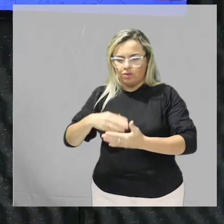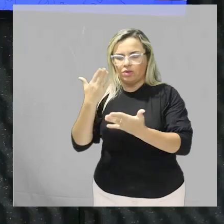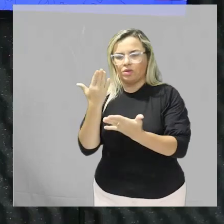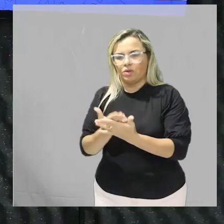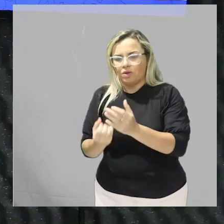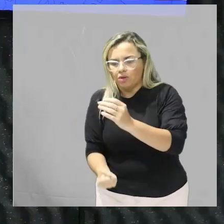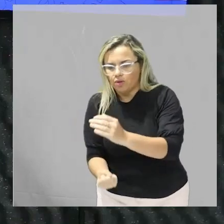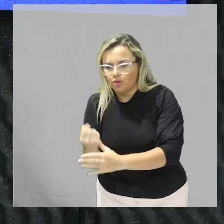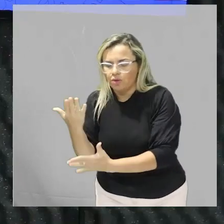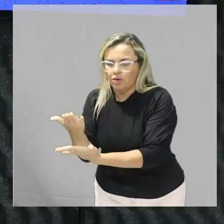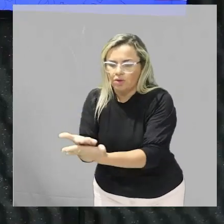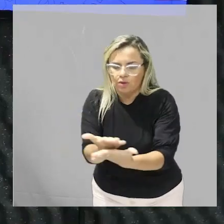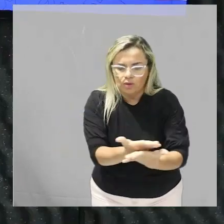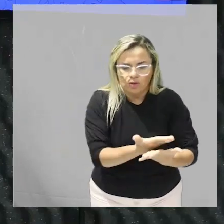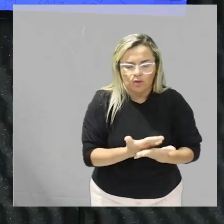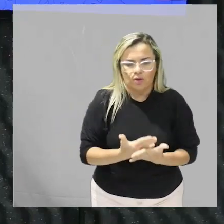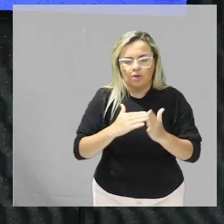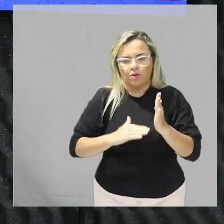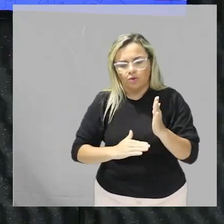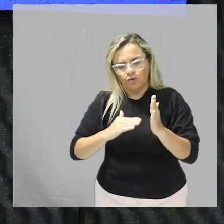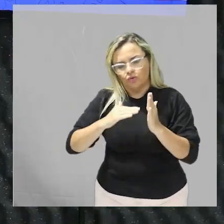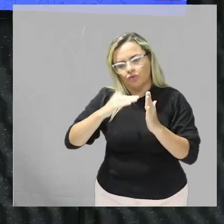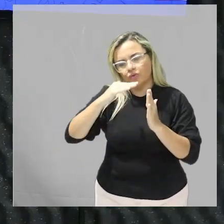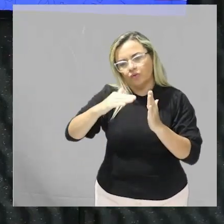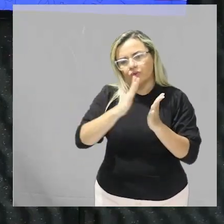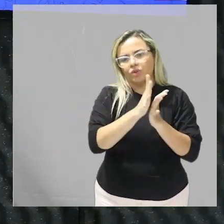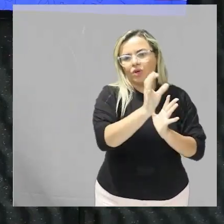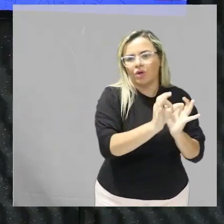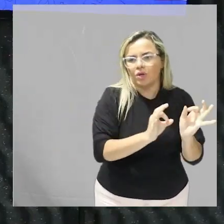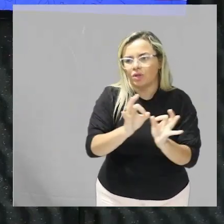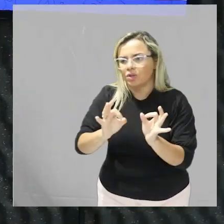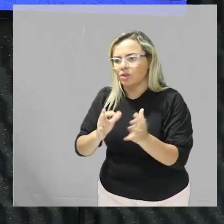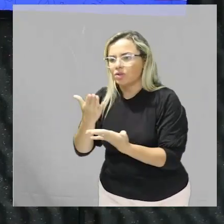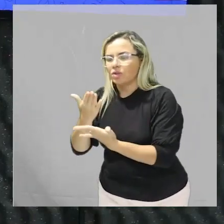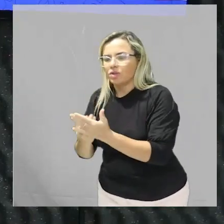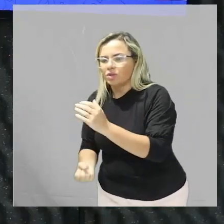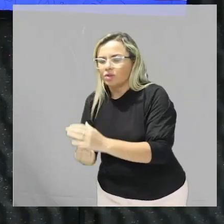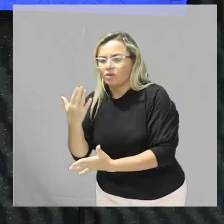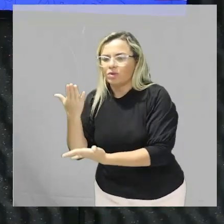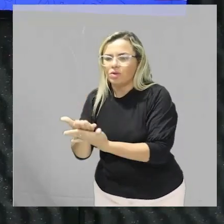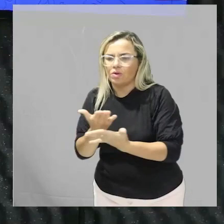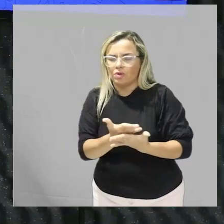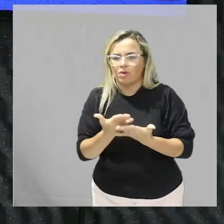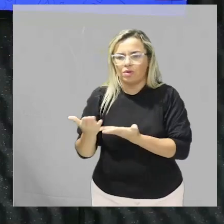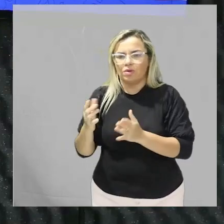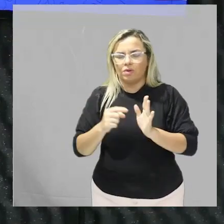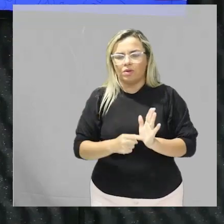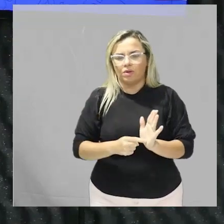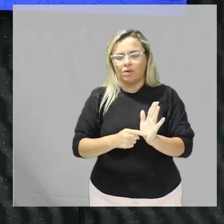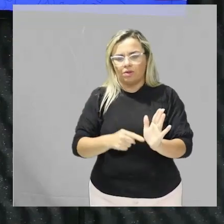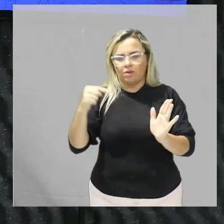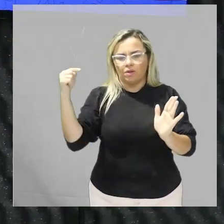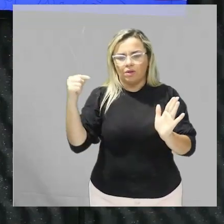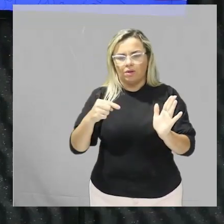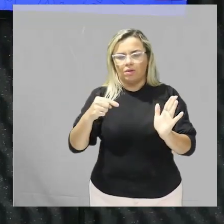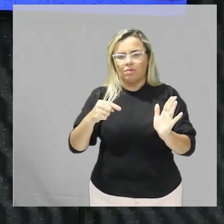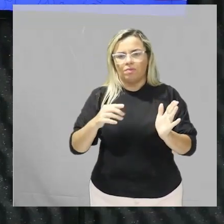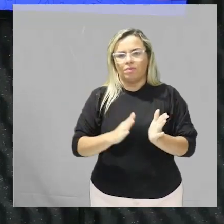pouco sobre os níveis de organização. Quando ele fala de níveis de organização, são